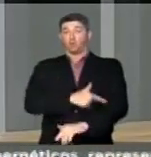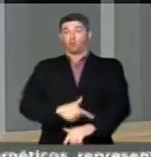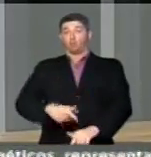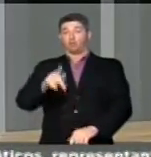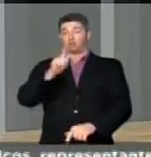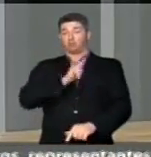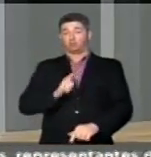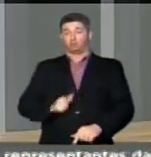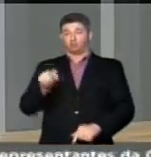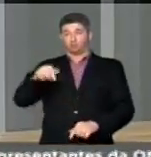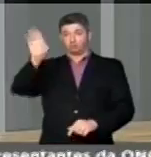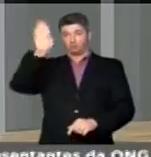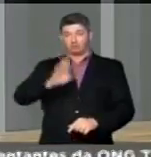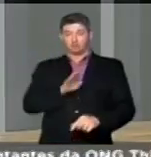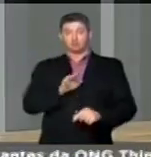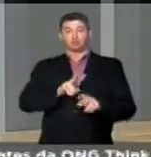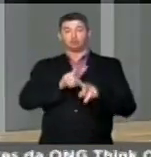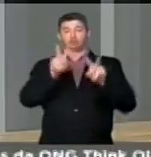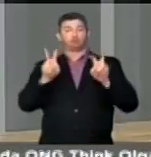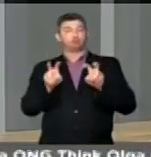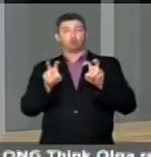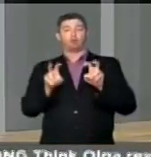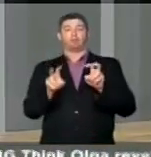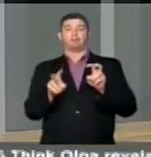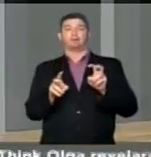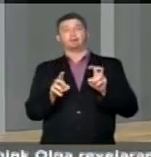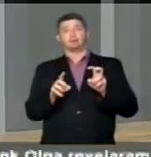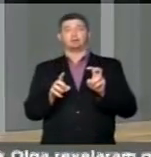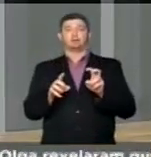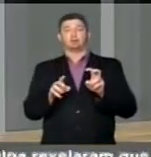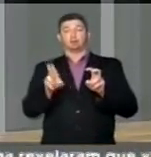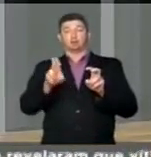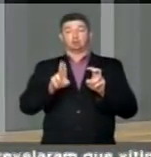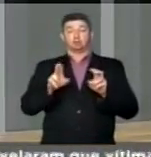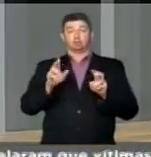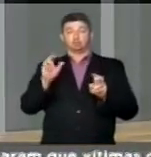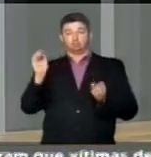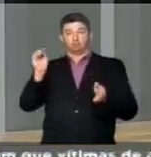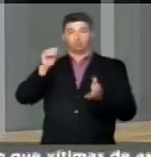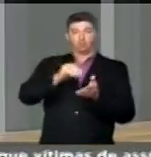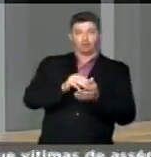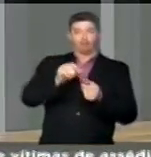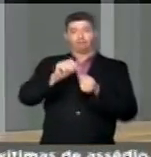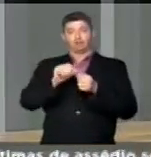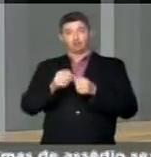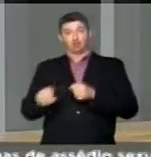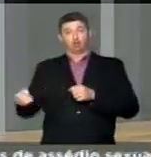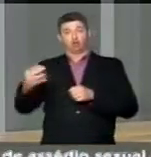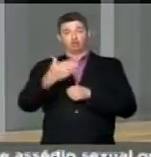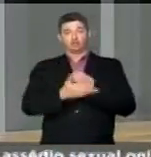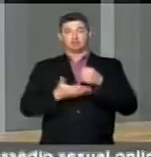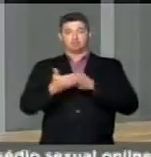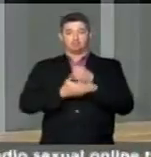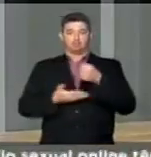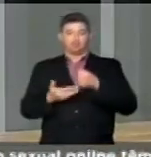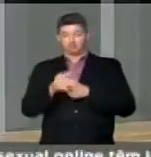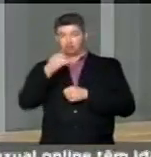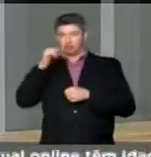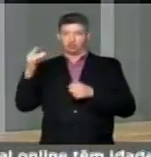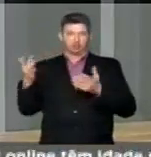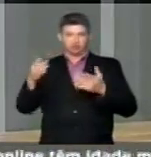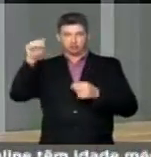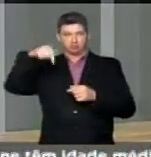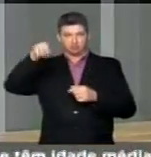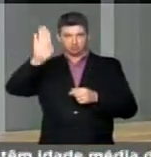governo brasileiro no que tange a aplicação, da implantação de novas matrizes energéticas